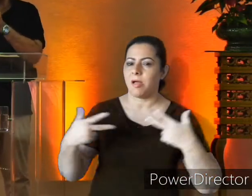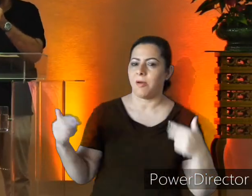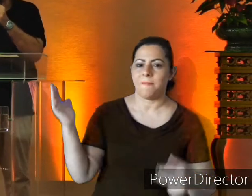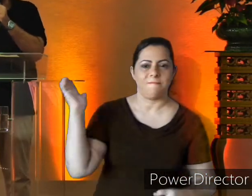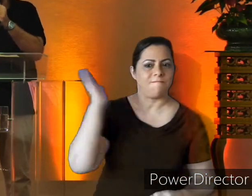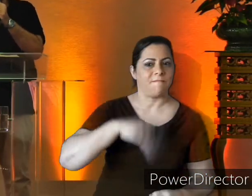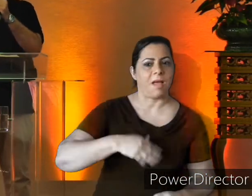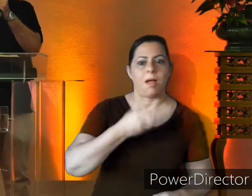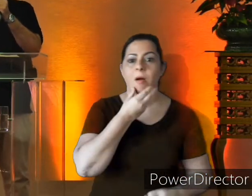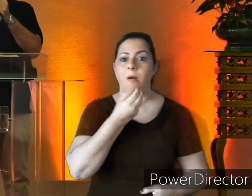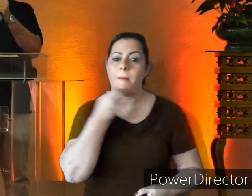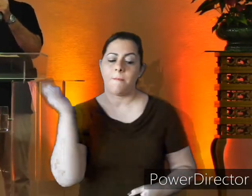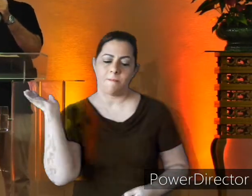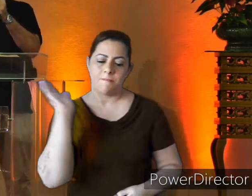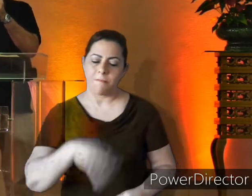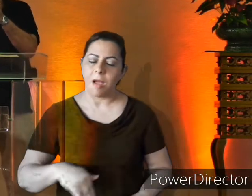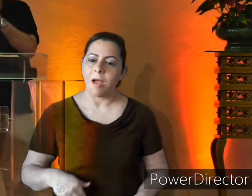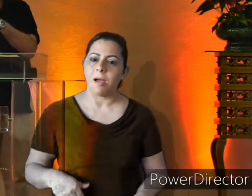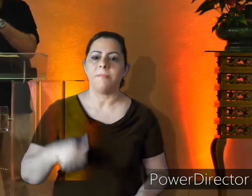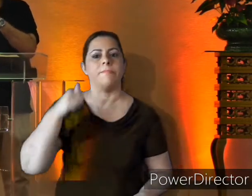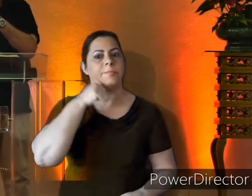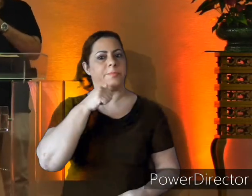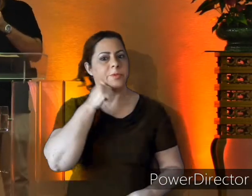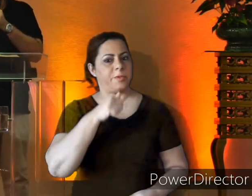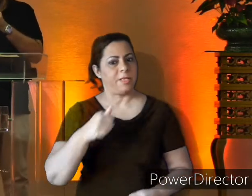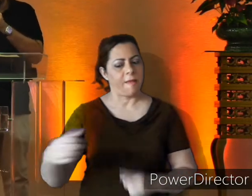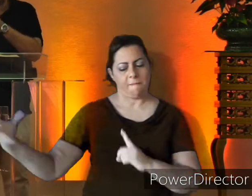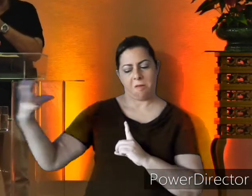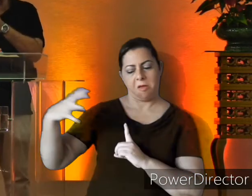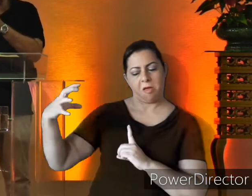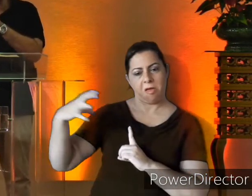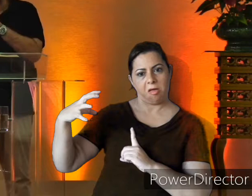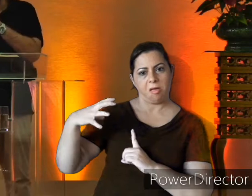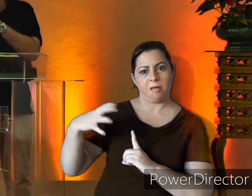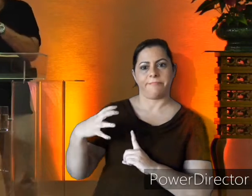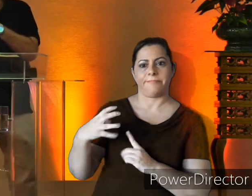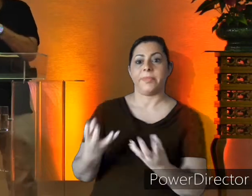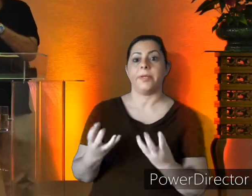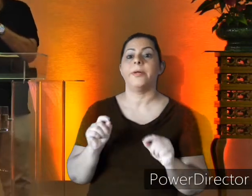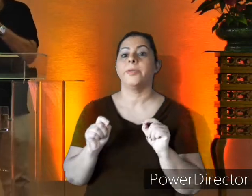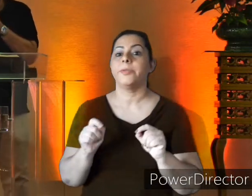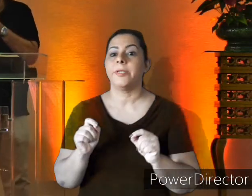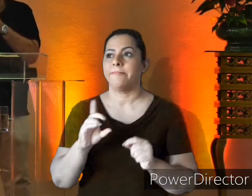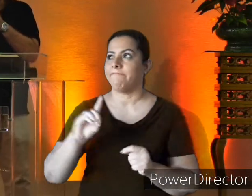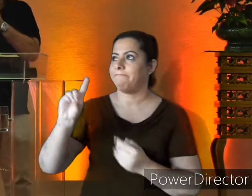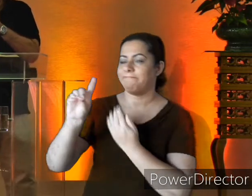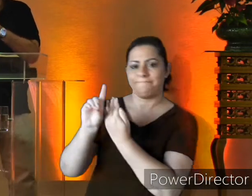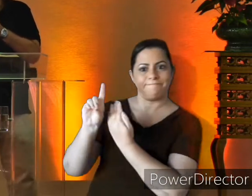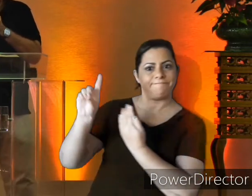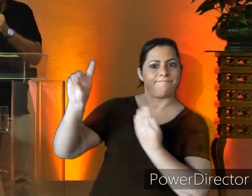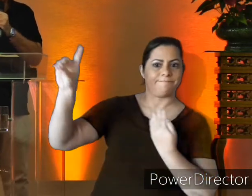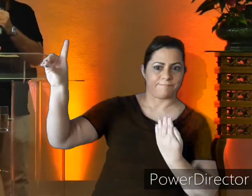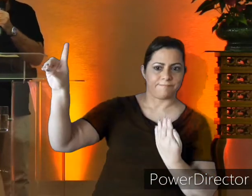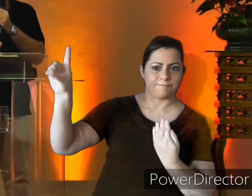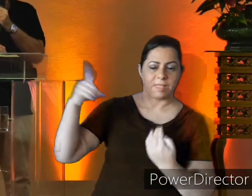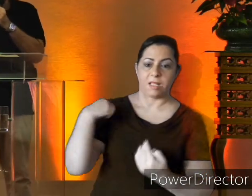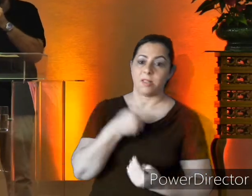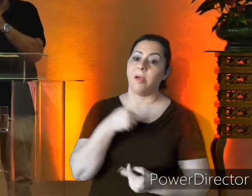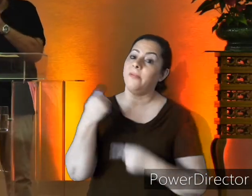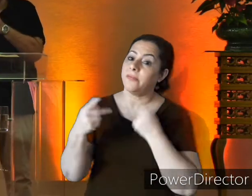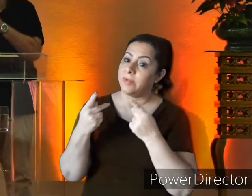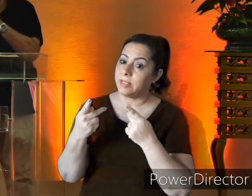venhamos permanecer na posição em Cristo, para que não venhamos desfrutar da bênção de Deus, para que não venhamos